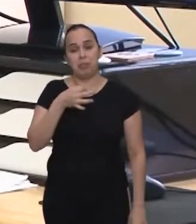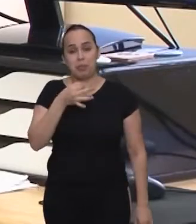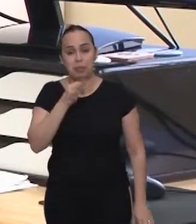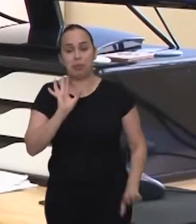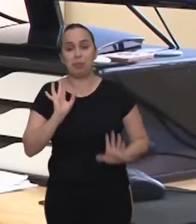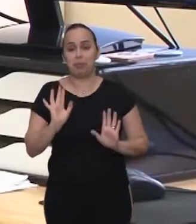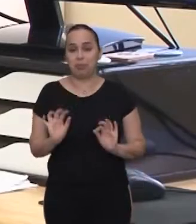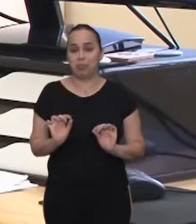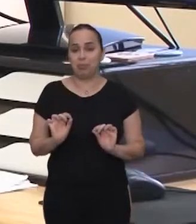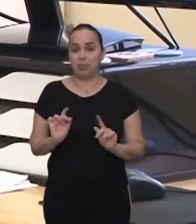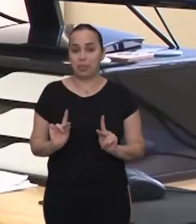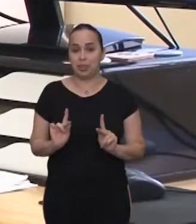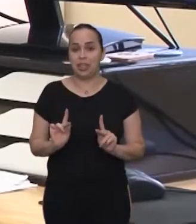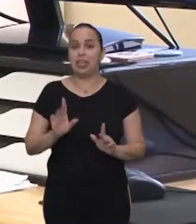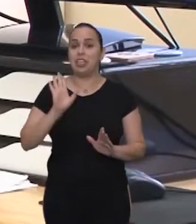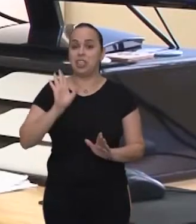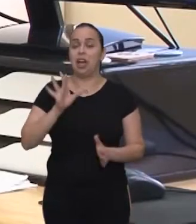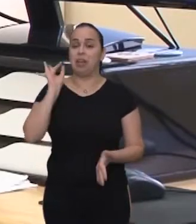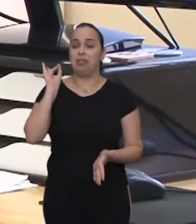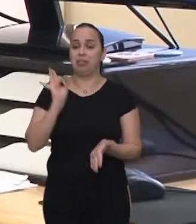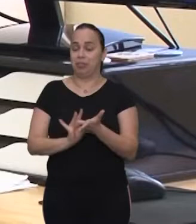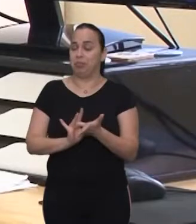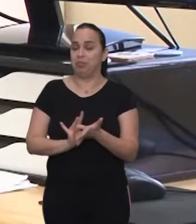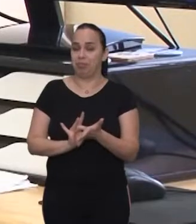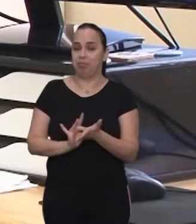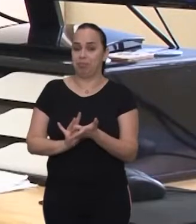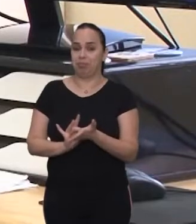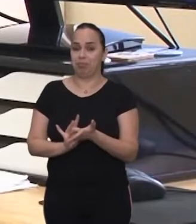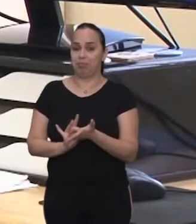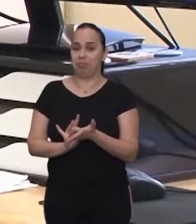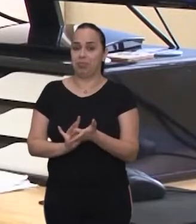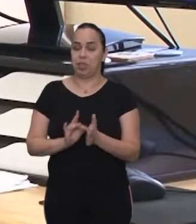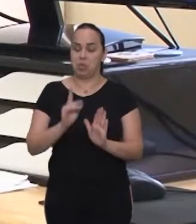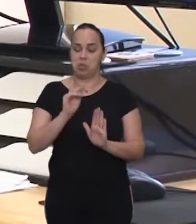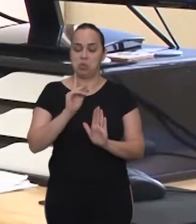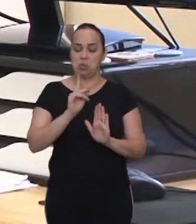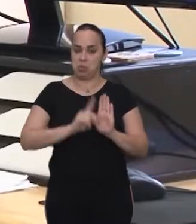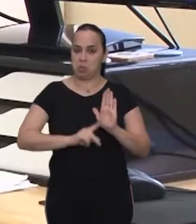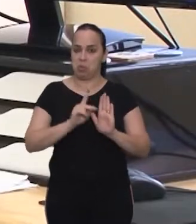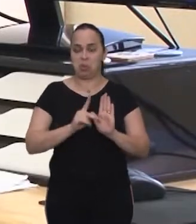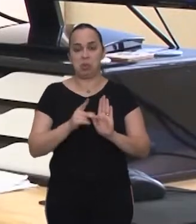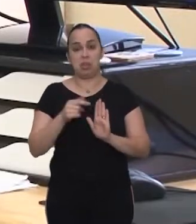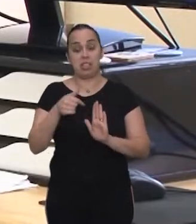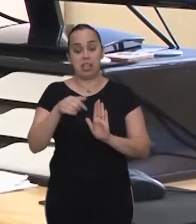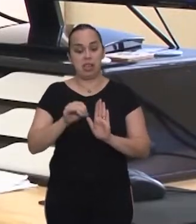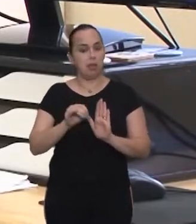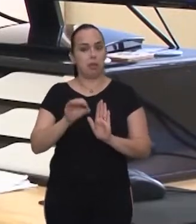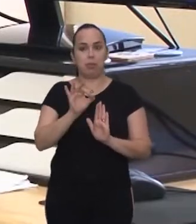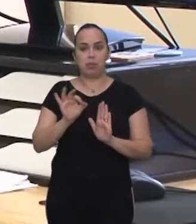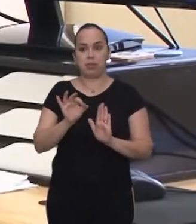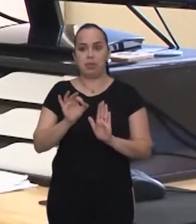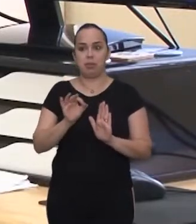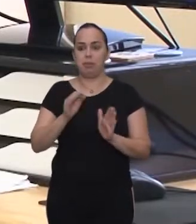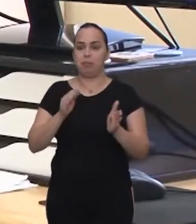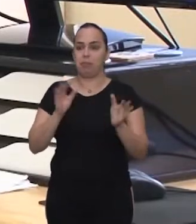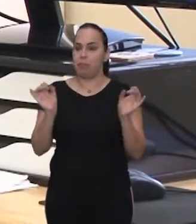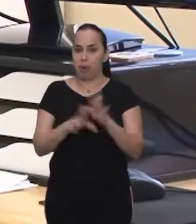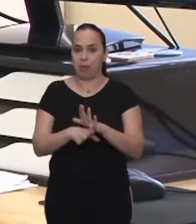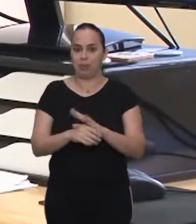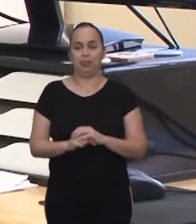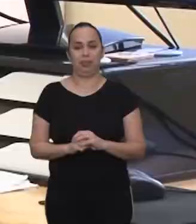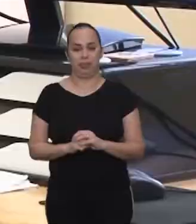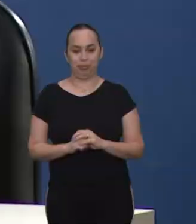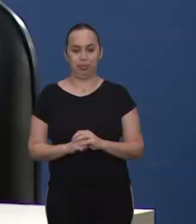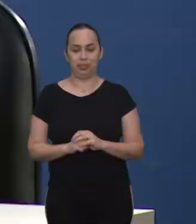então eu posso dizer que nós temos já garantidos aí os estudos e os projetos cerca de setenta por cento